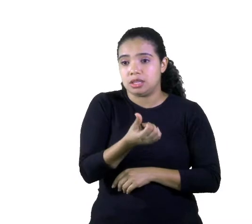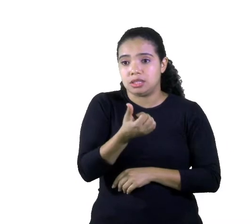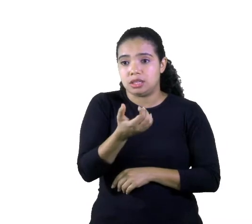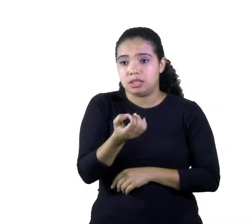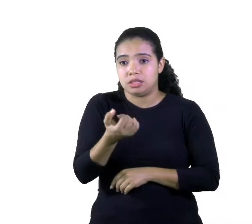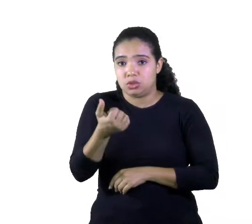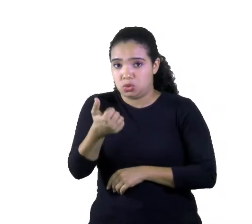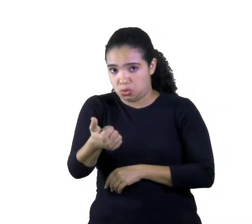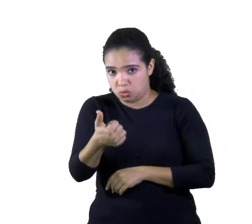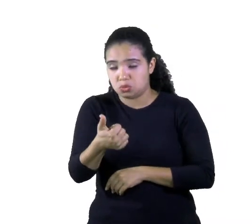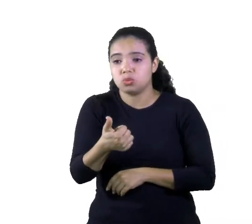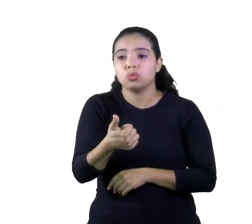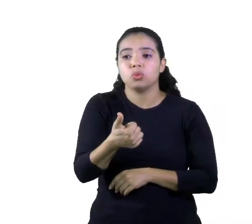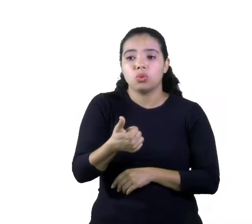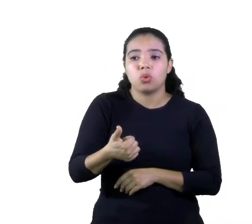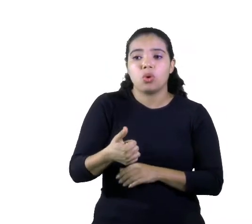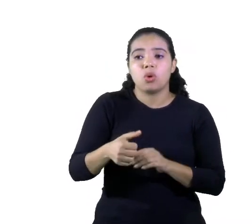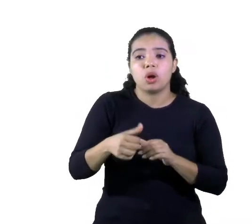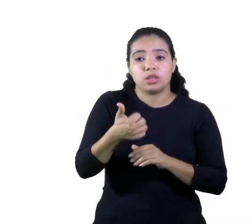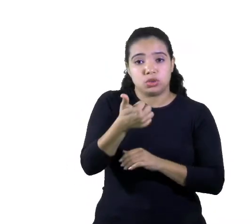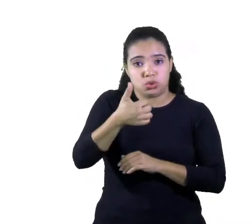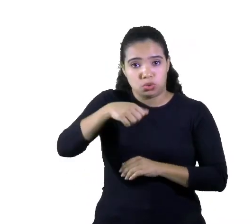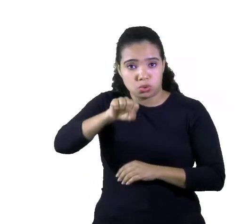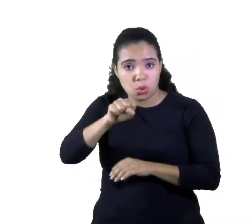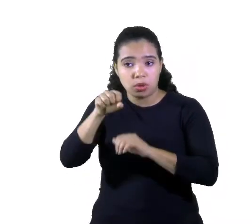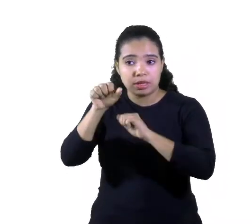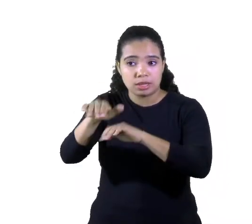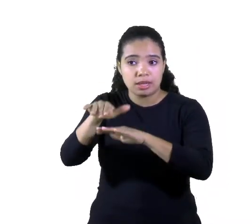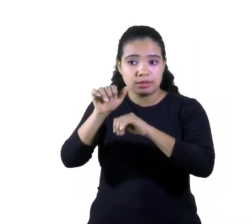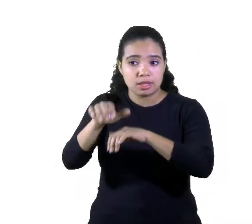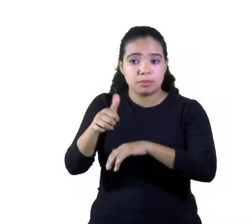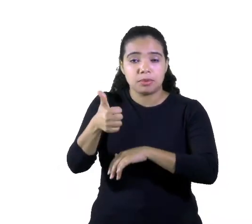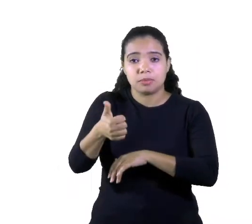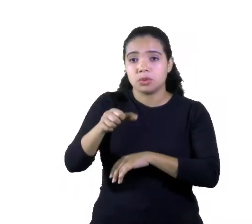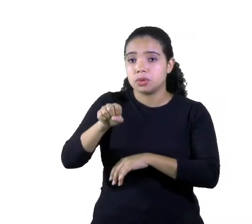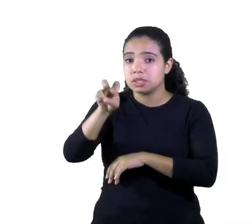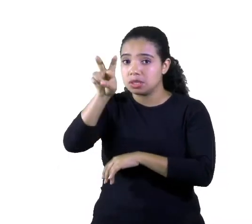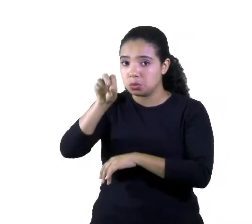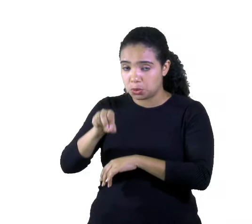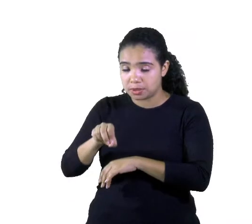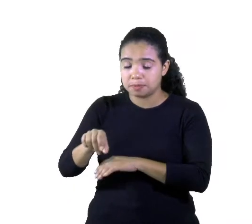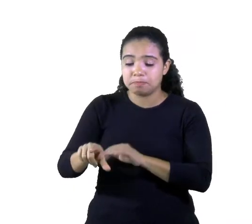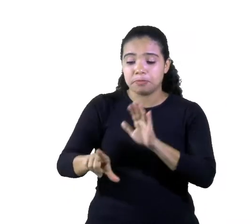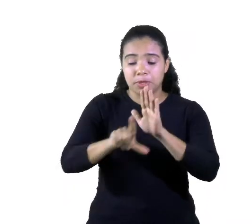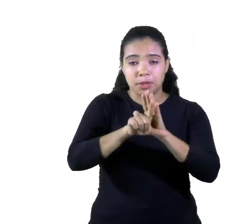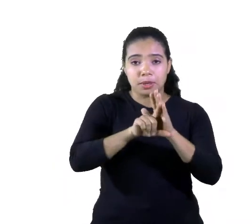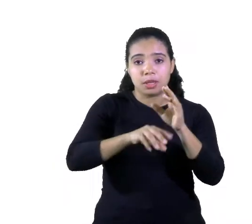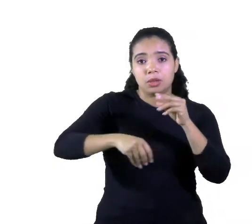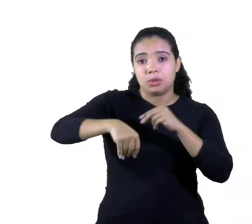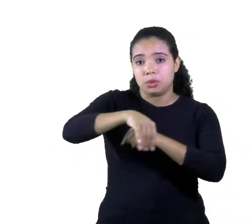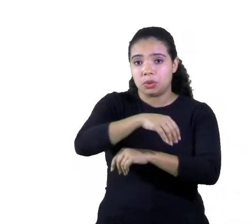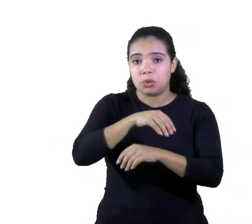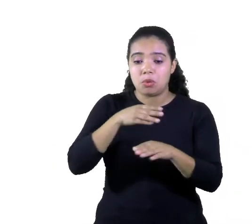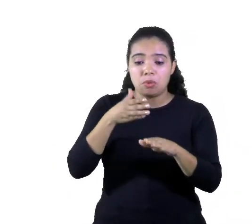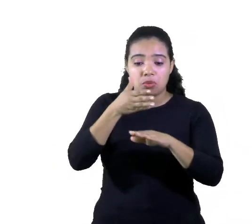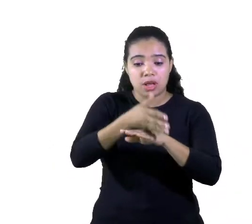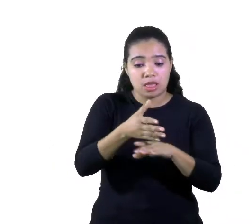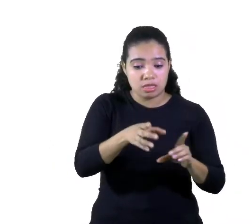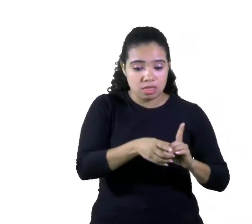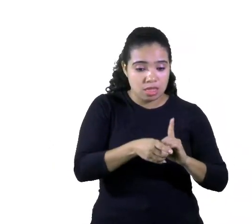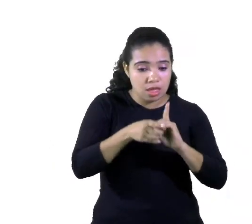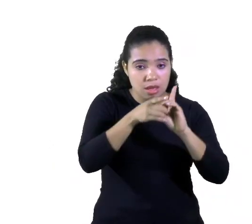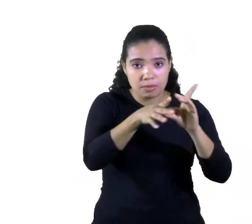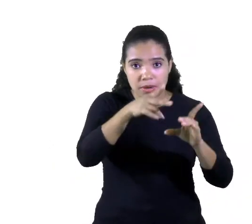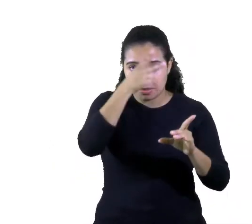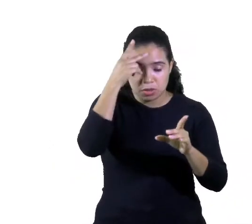de 1850. Lembrando, meus queridos, a Lei de Terras, ela não ofereceu o acesso democrático às pessoas